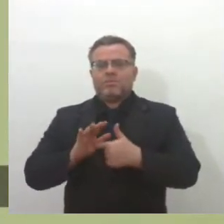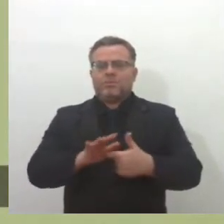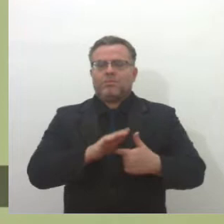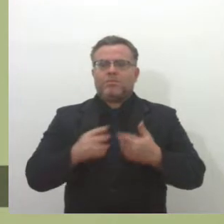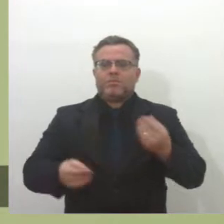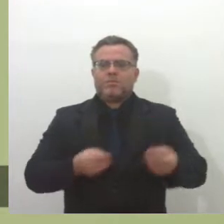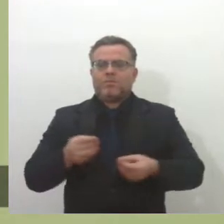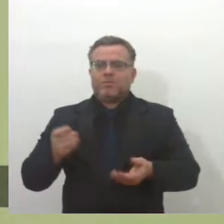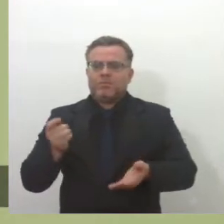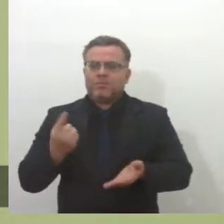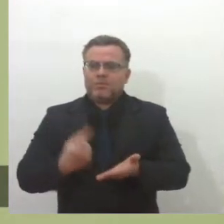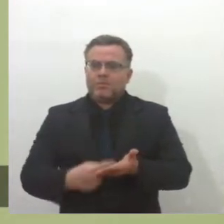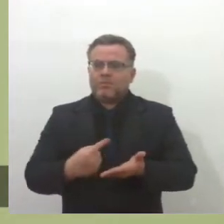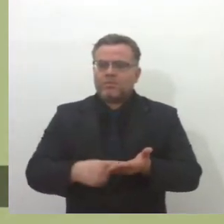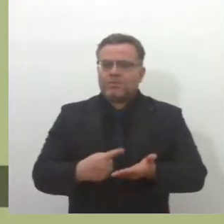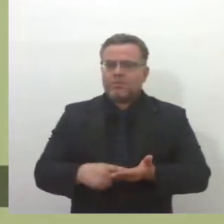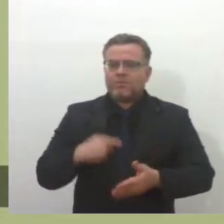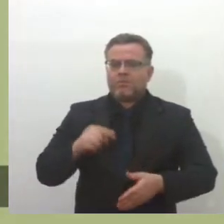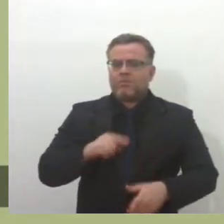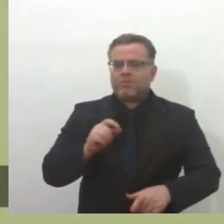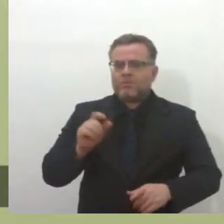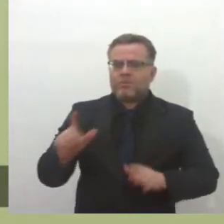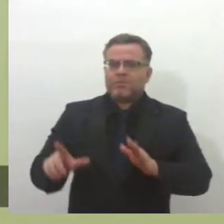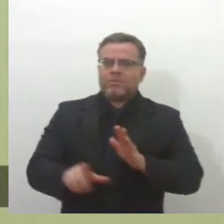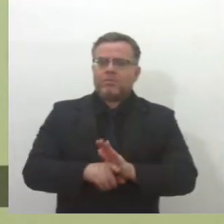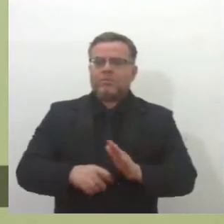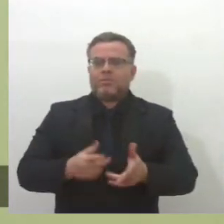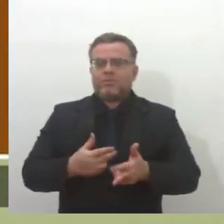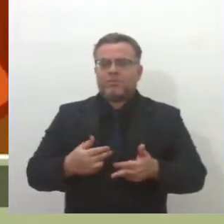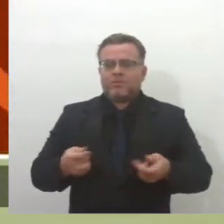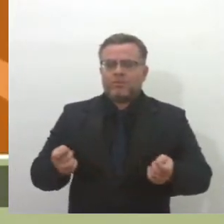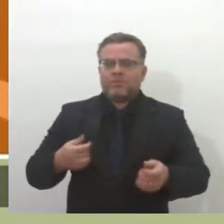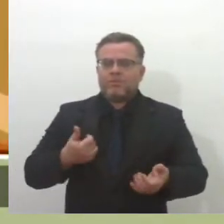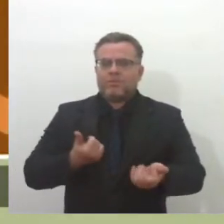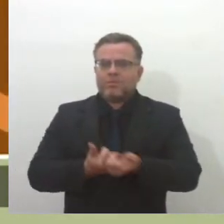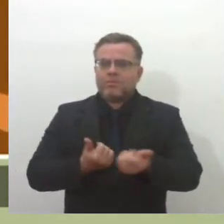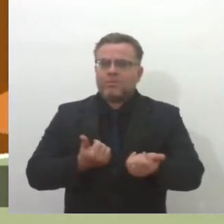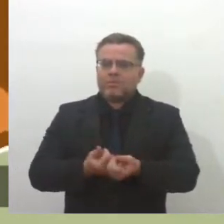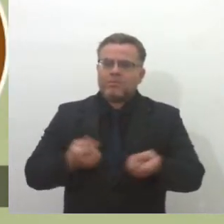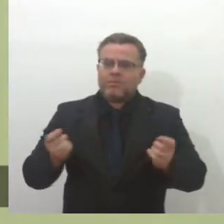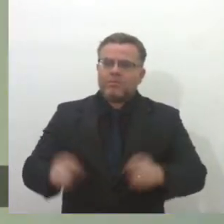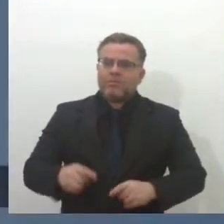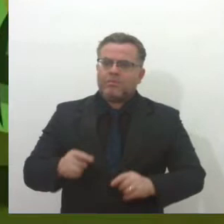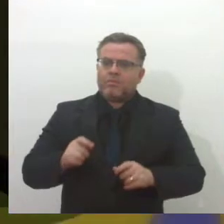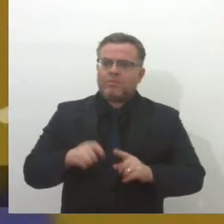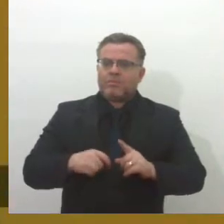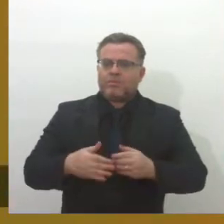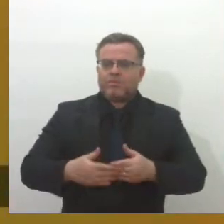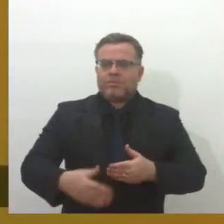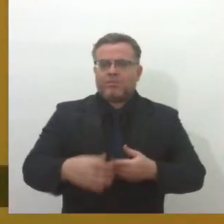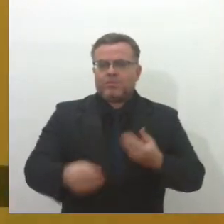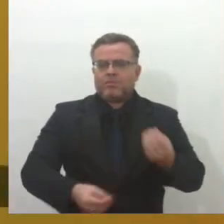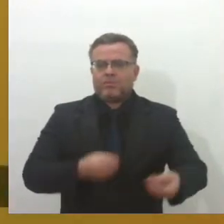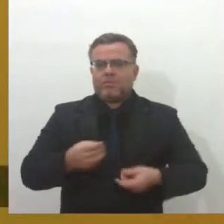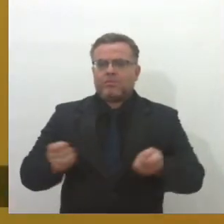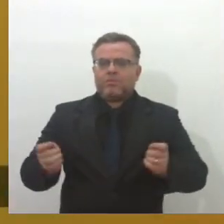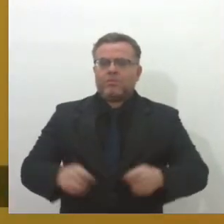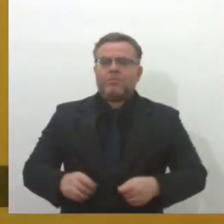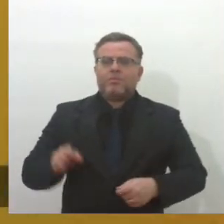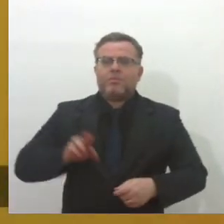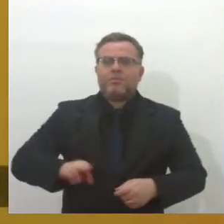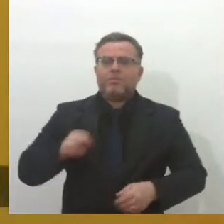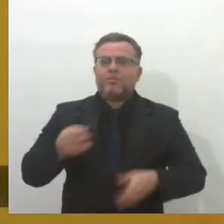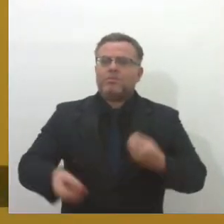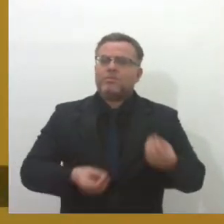nos preços dos bens e serviços e sempre estão presentes nas contas de energia, água e telefone. A Contribuição de Iluminação Pública